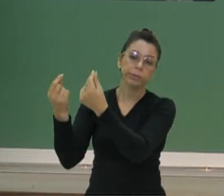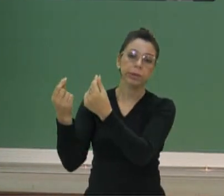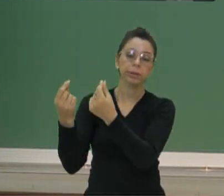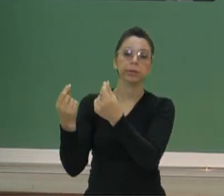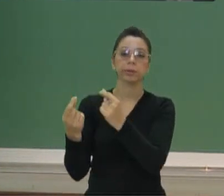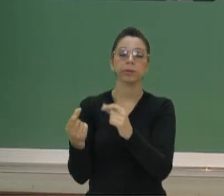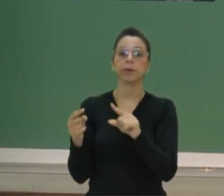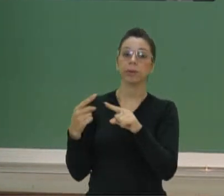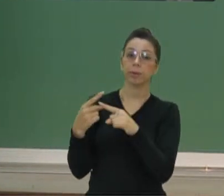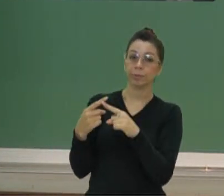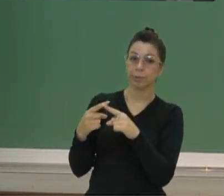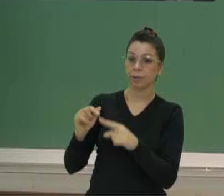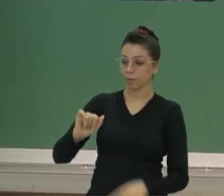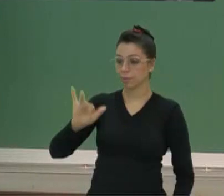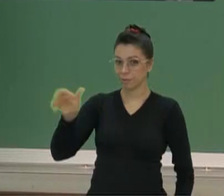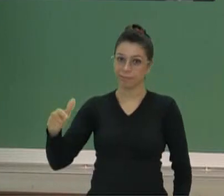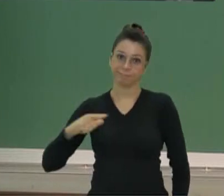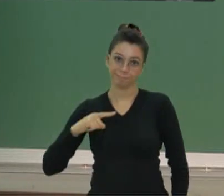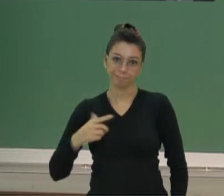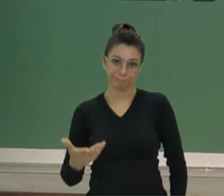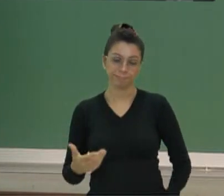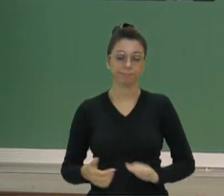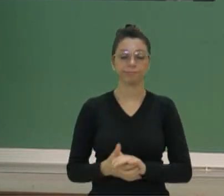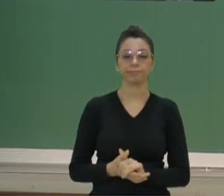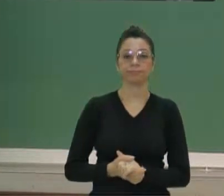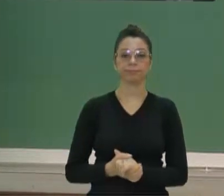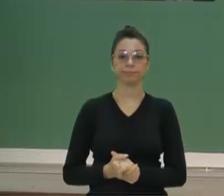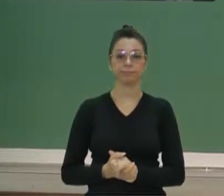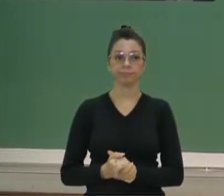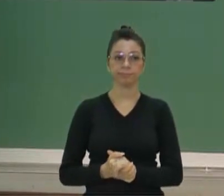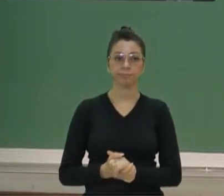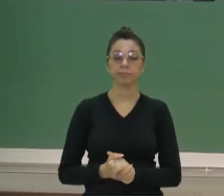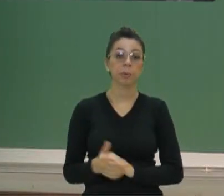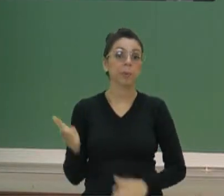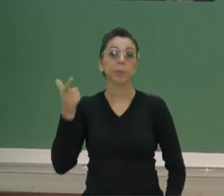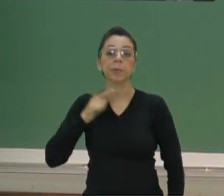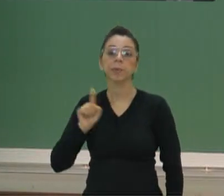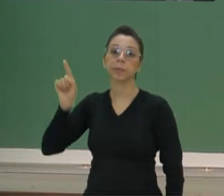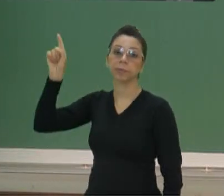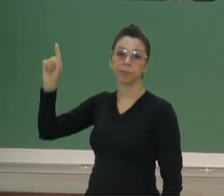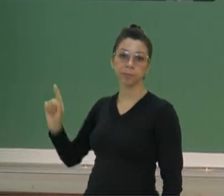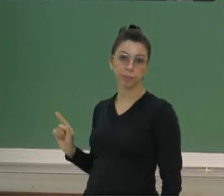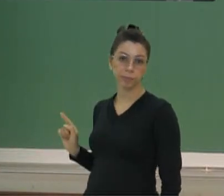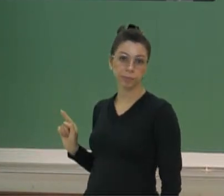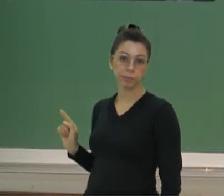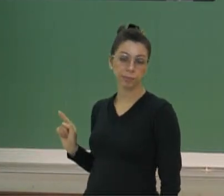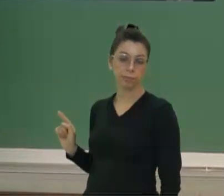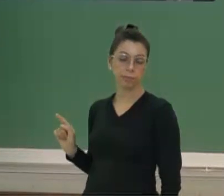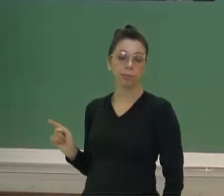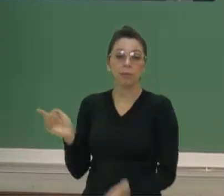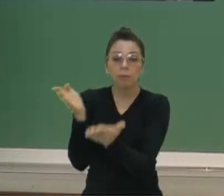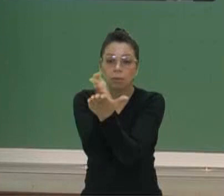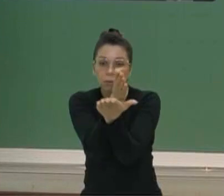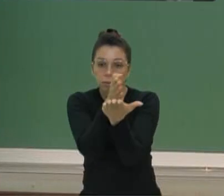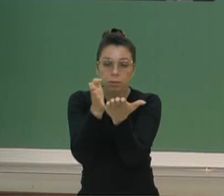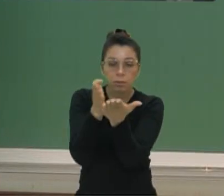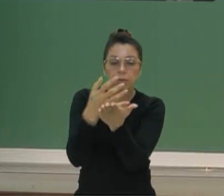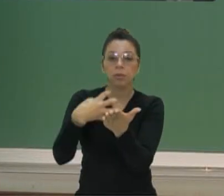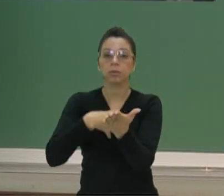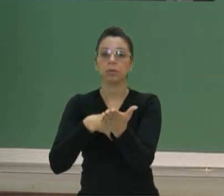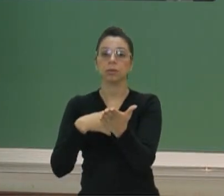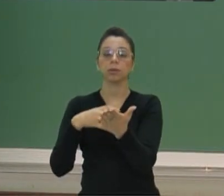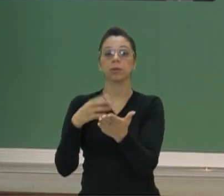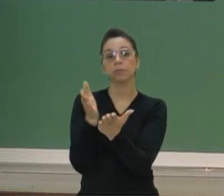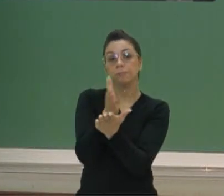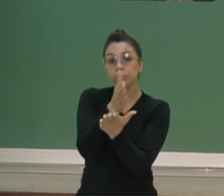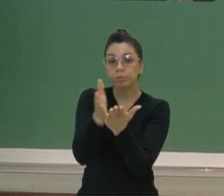continente africano viabiliza. Então, por isso, nós temos aqui de novo o mapinha da partilha da situação da